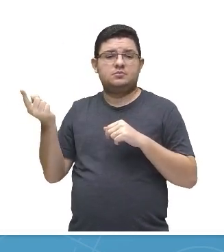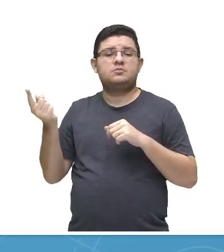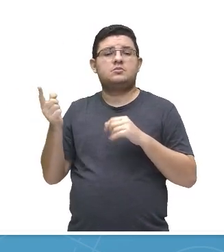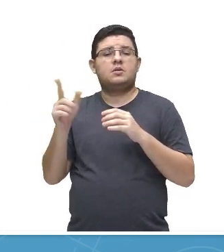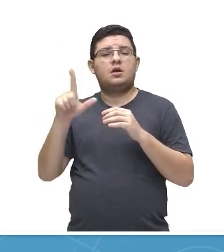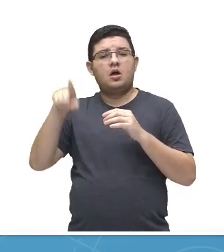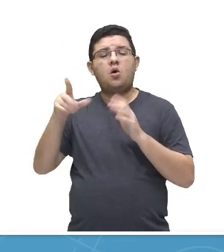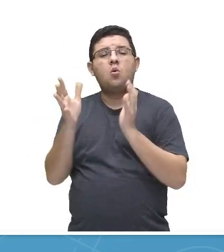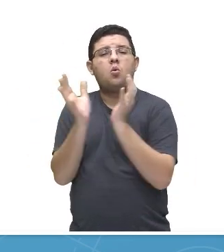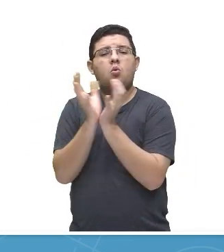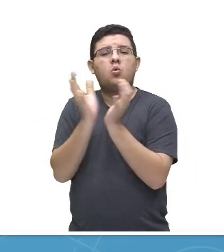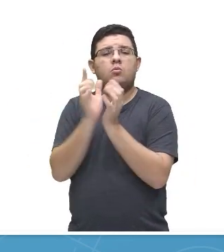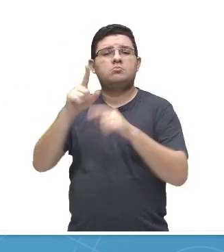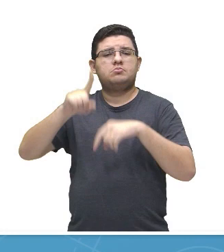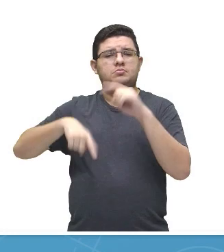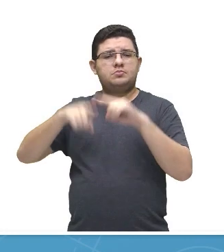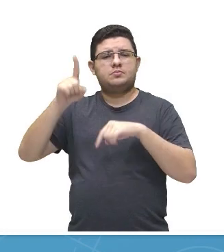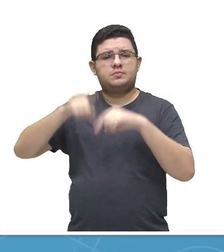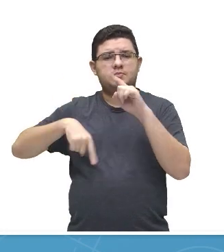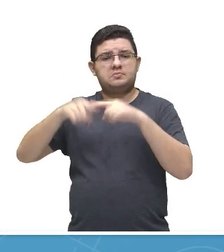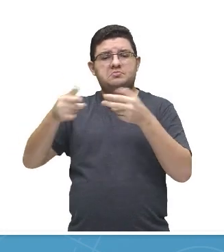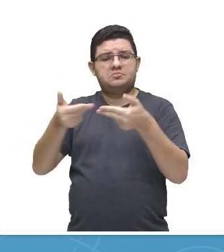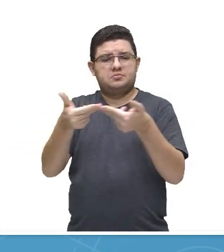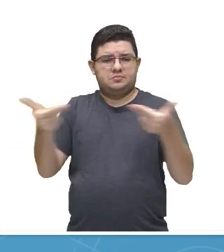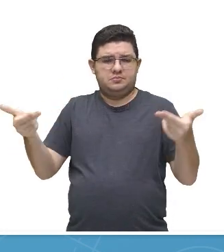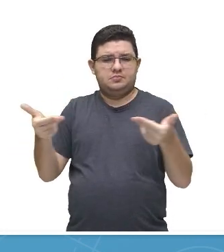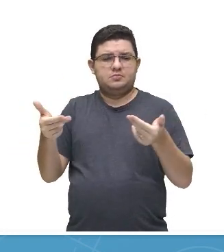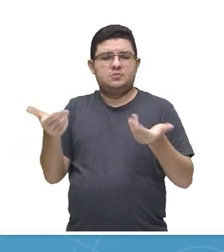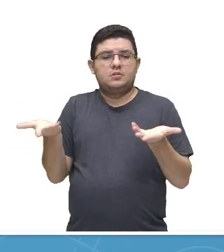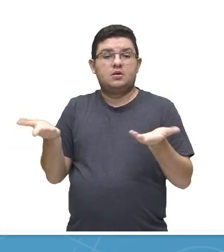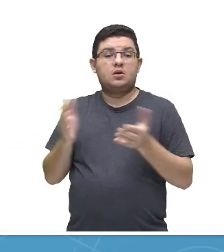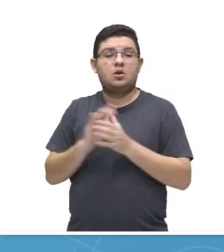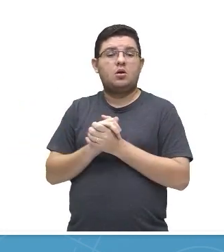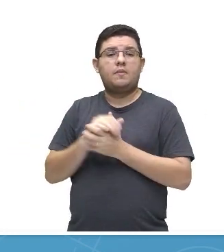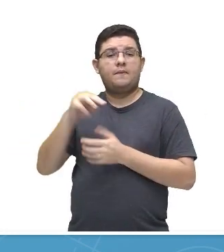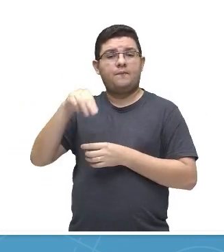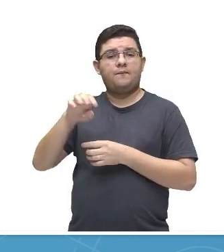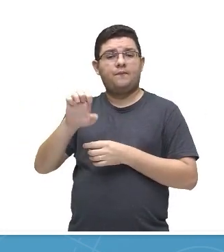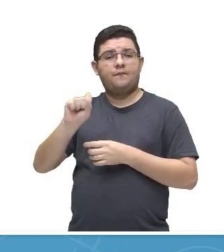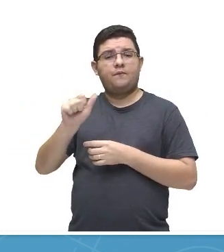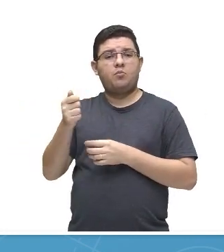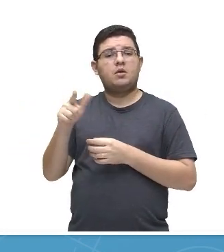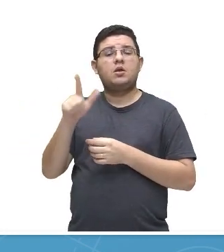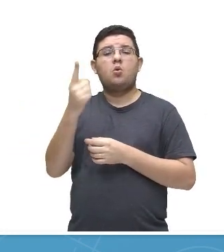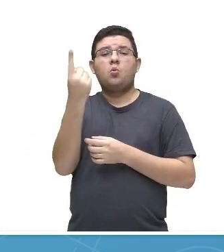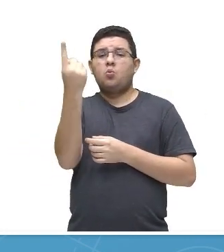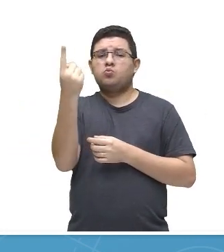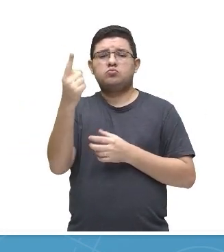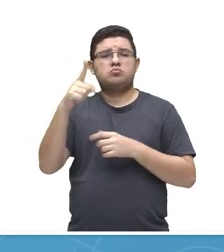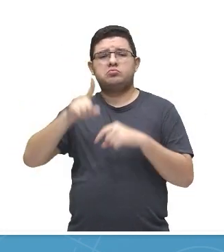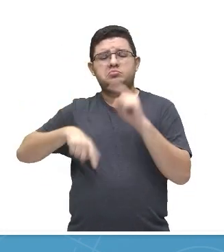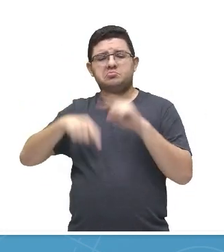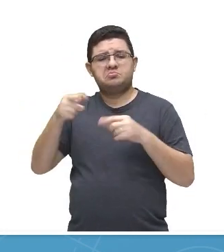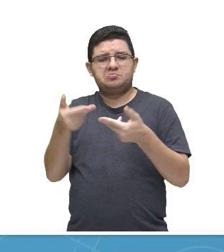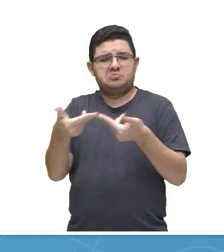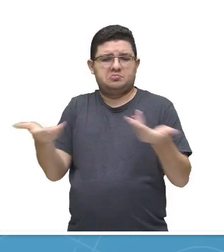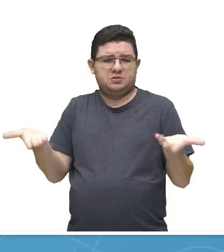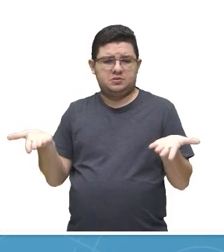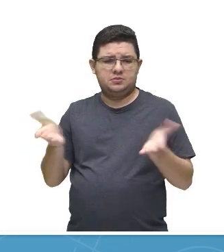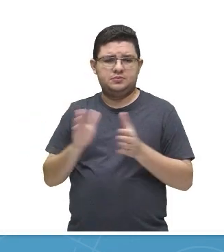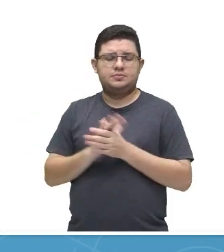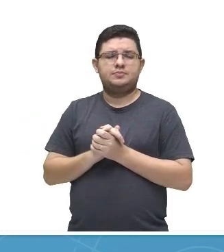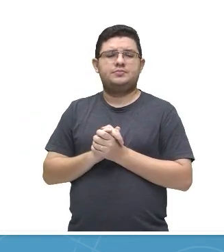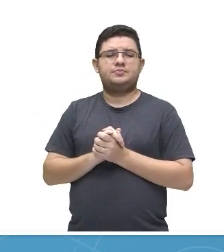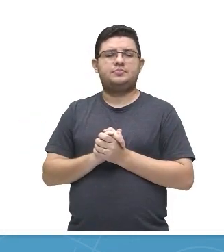espécie? A espécie dos objetos. Então, mesa é um objeto. Ó, veja, de maneira genérica, mesa pertence a esse